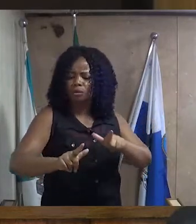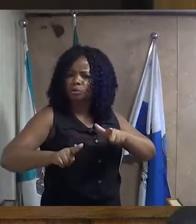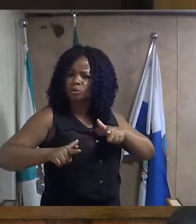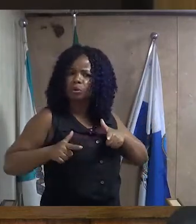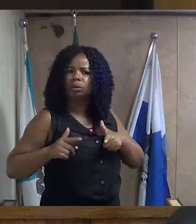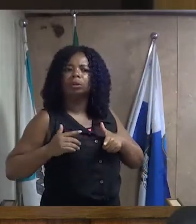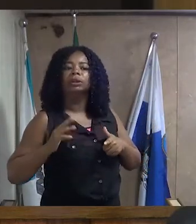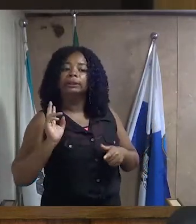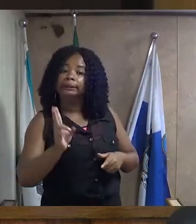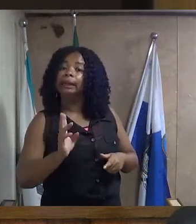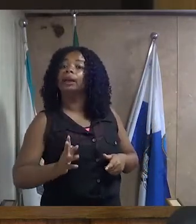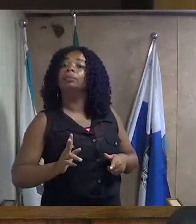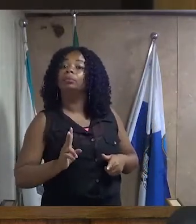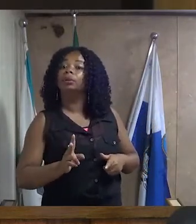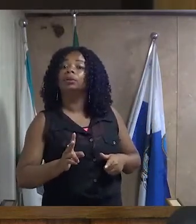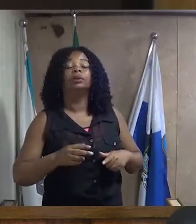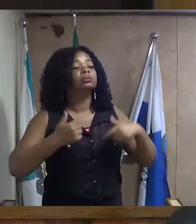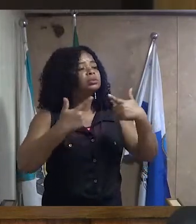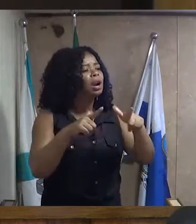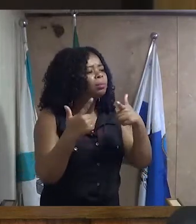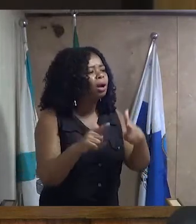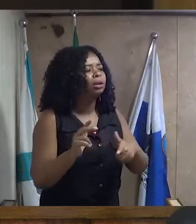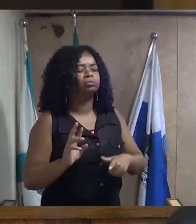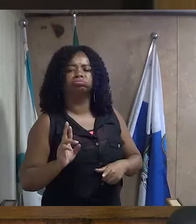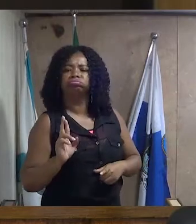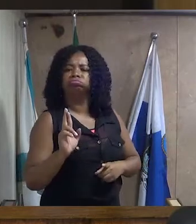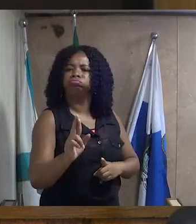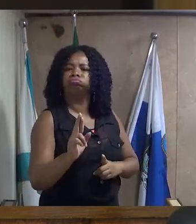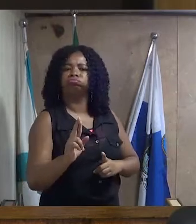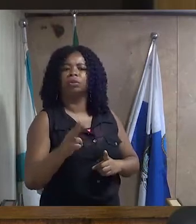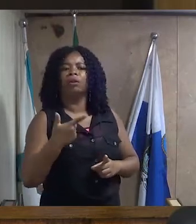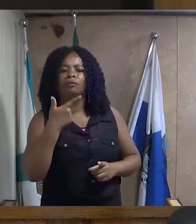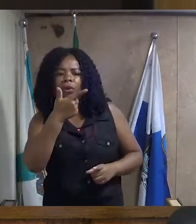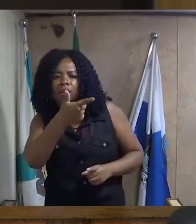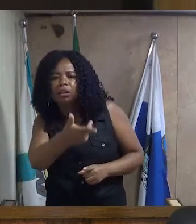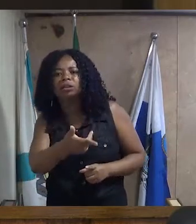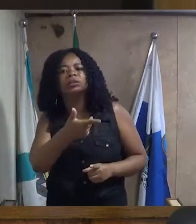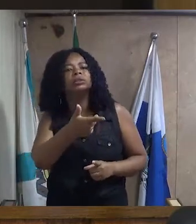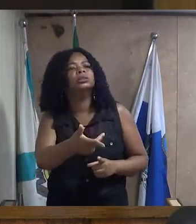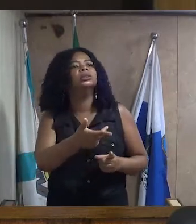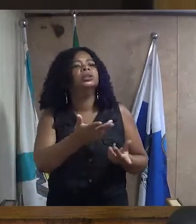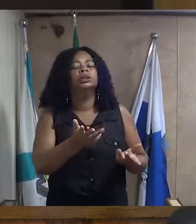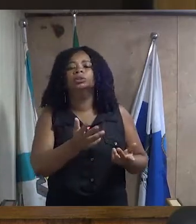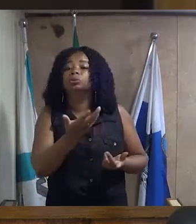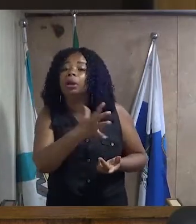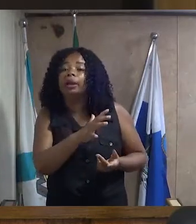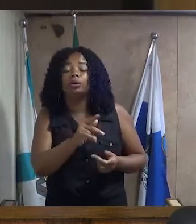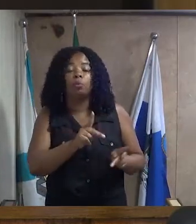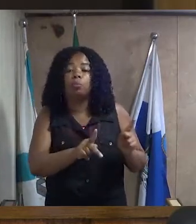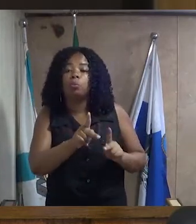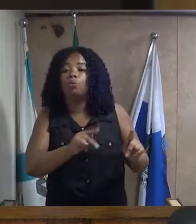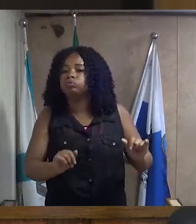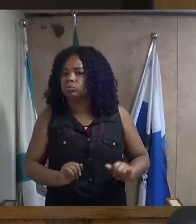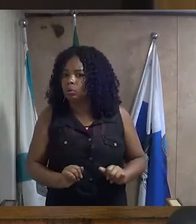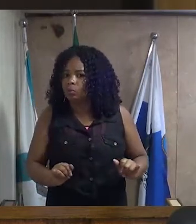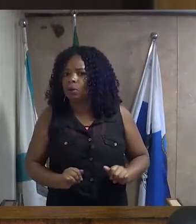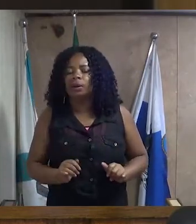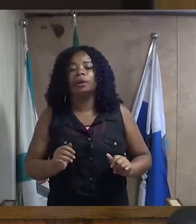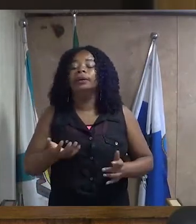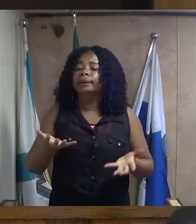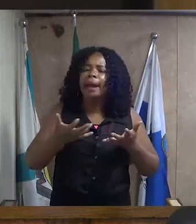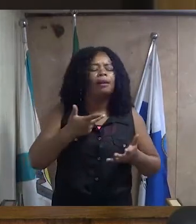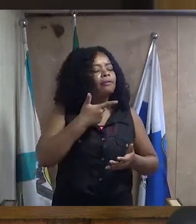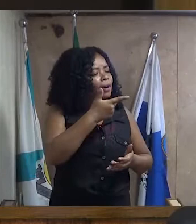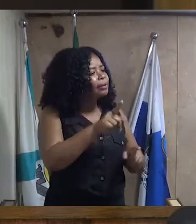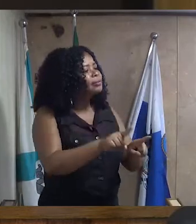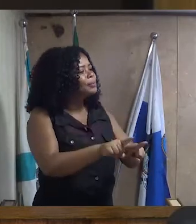frente para que não deixe essa população, a nossa população sofrer. Então, quero parabenizar o nosso prefeito e dizer que esta Câmara